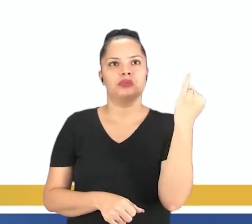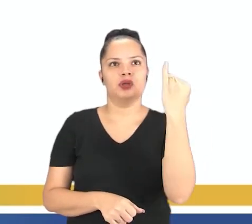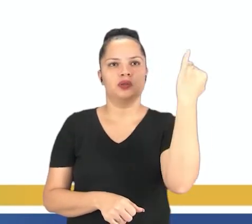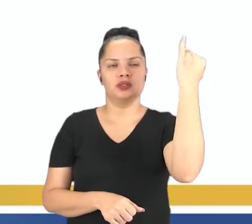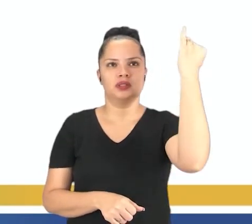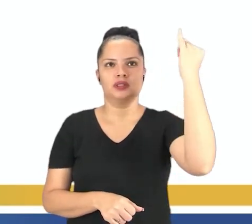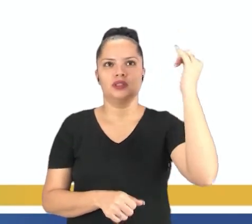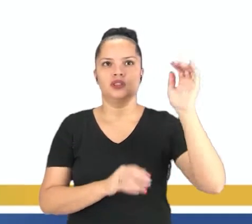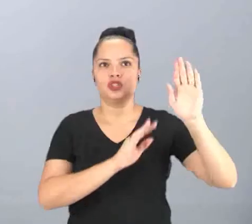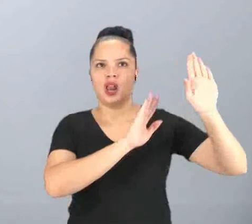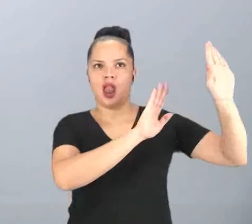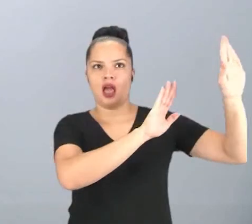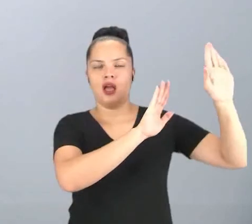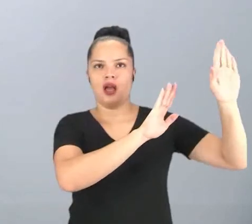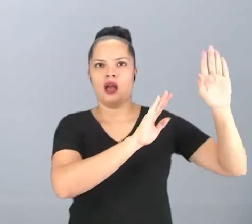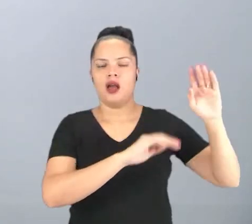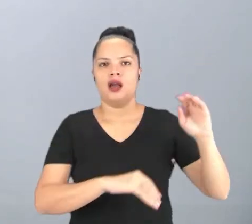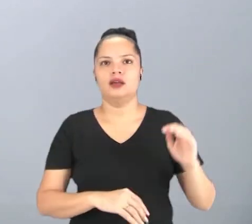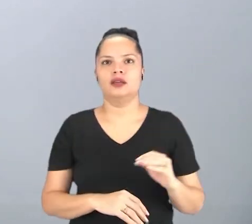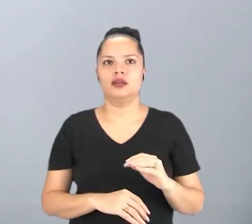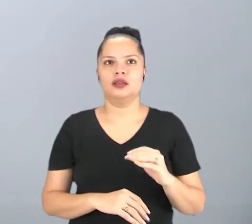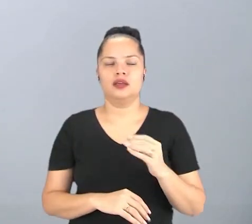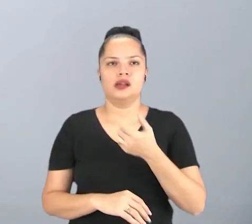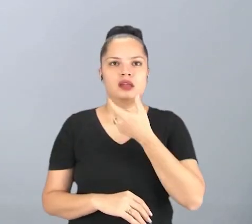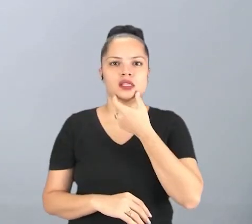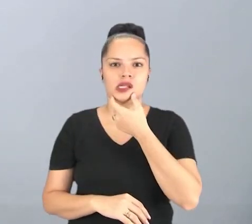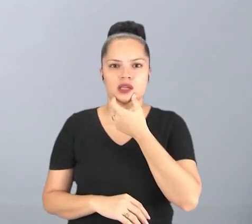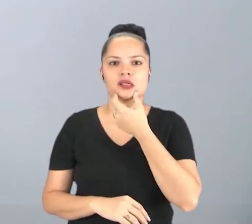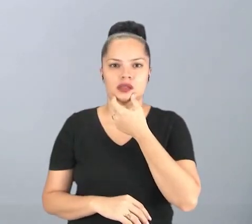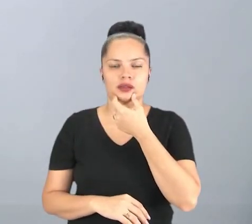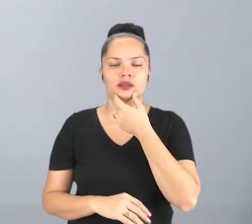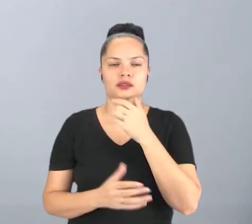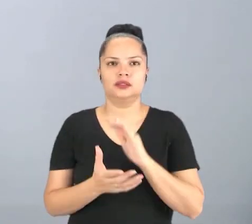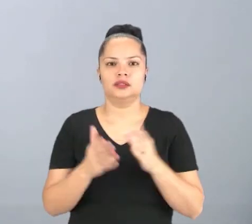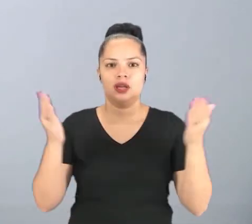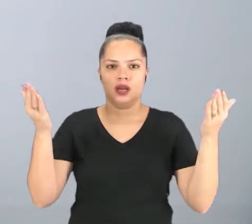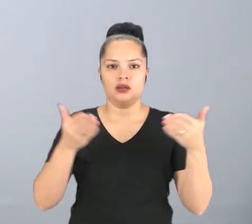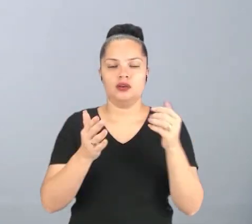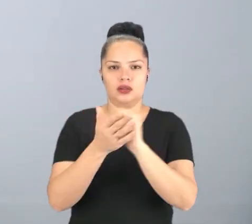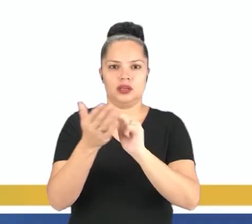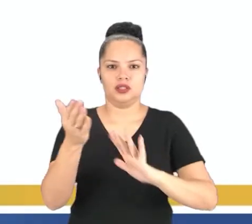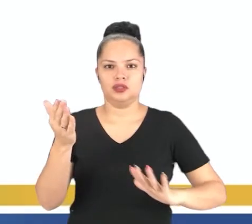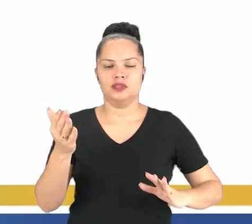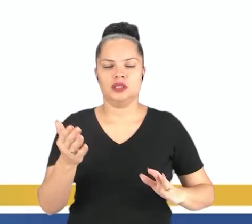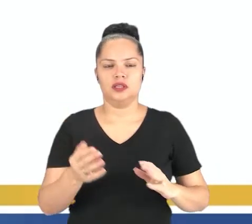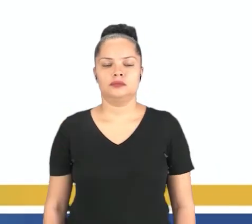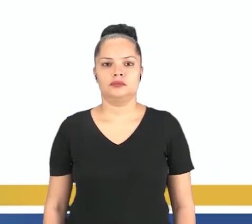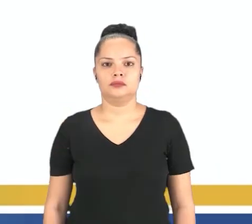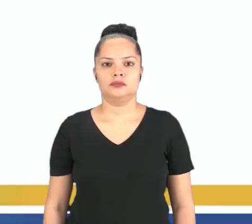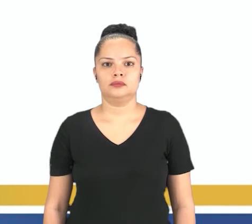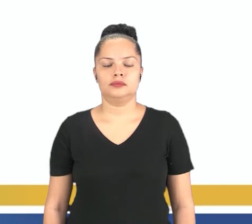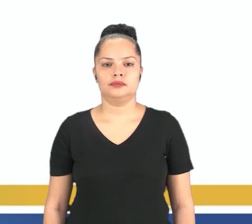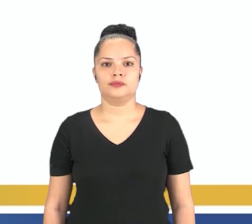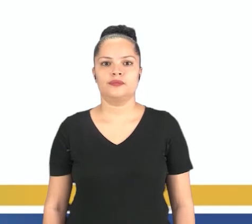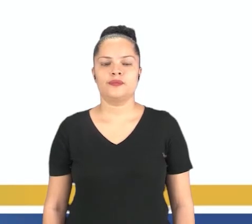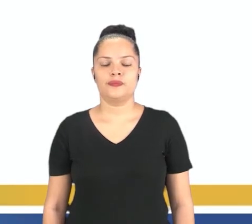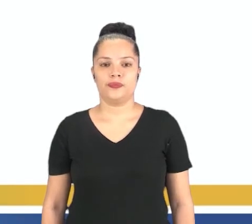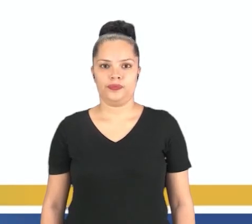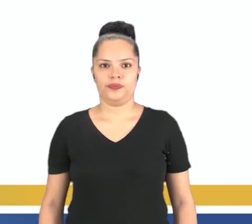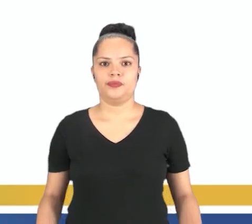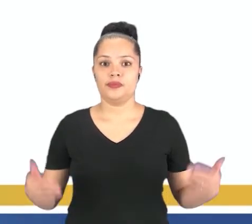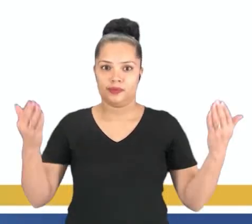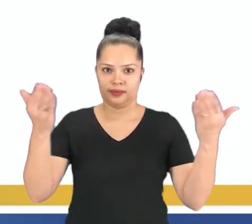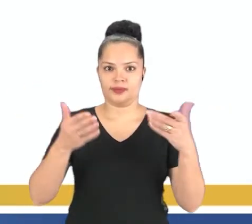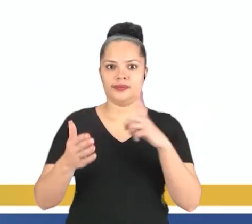e está no museu britânico de Londres e aqui vamos ter uma atividade tá pessoal com 3 questões Então